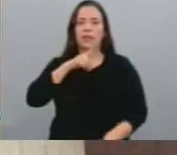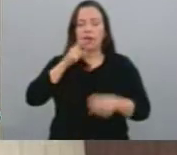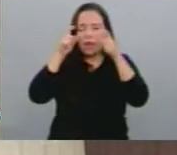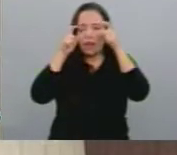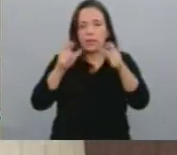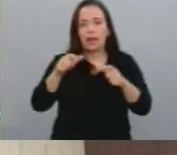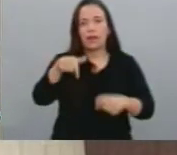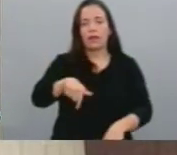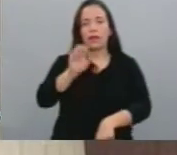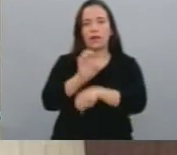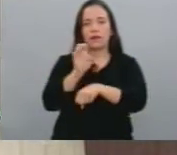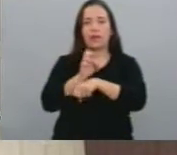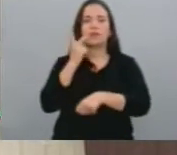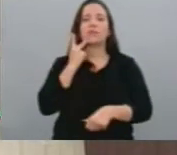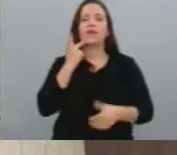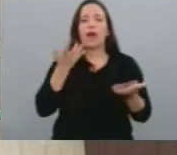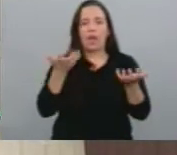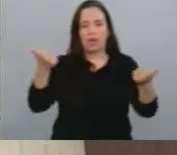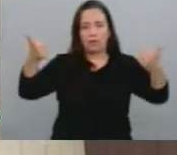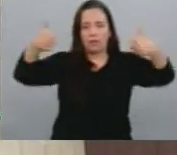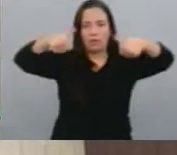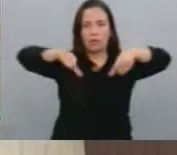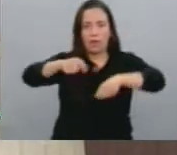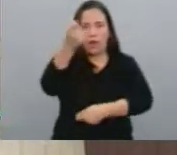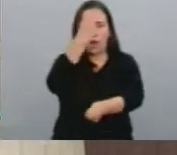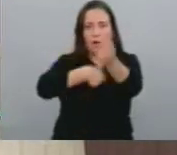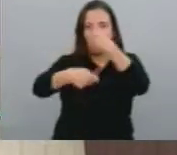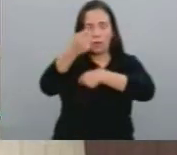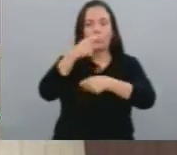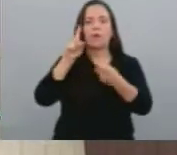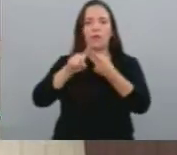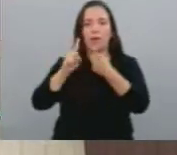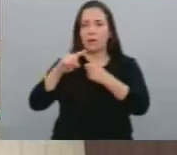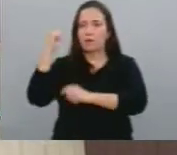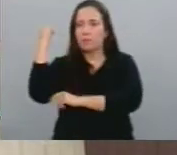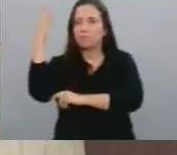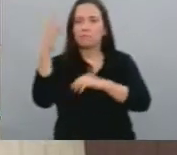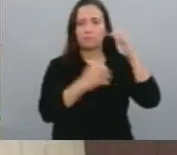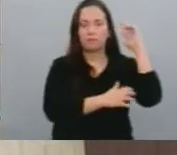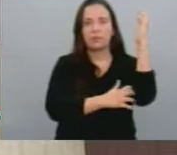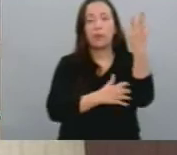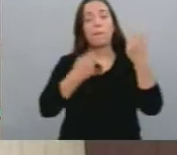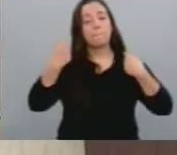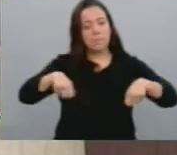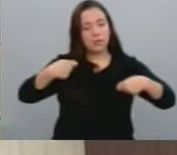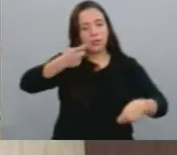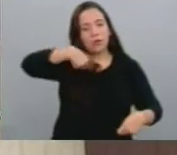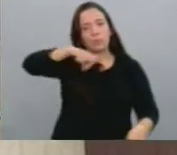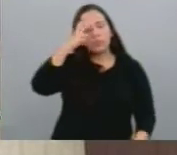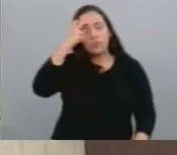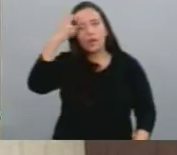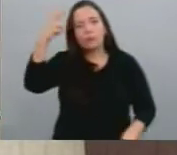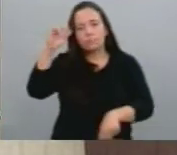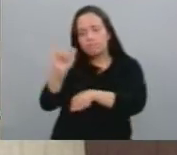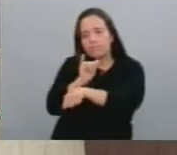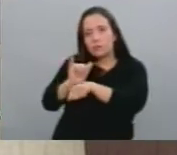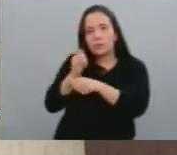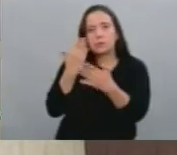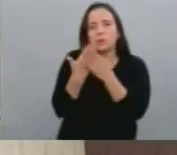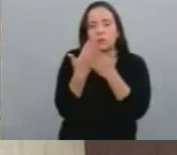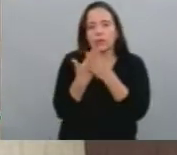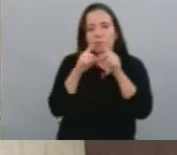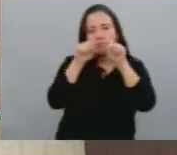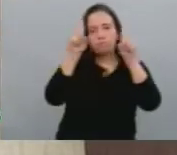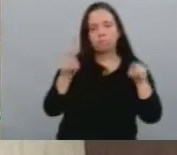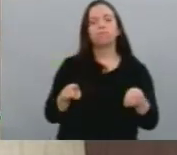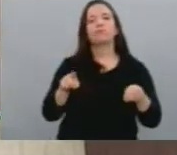predar o meio ambiente e a nossa economia. Nós temos que utilizar da nossa inteligência, da nossa visão de futuro, da nossa altivez